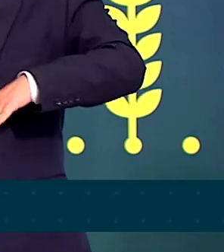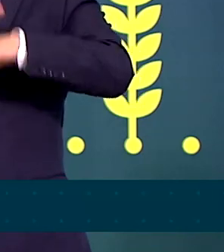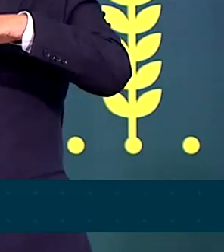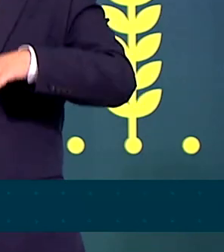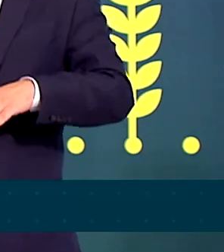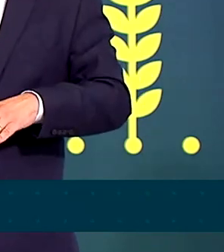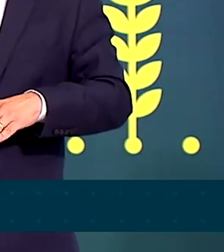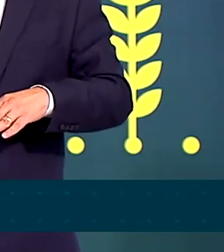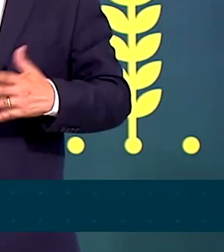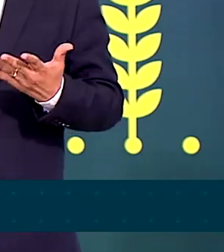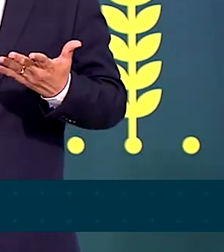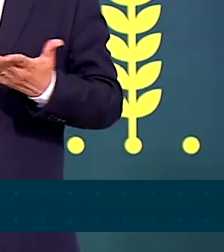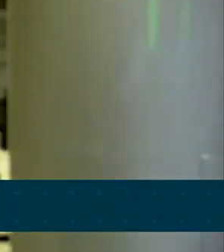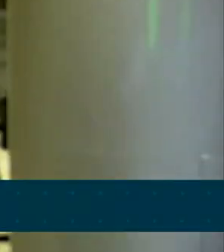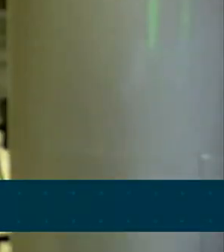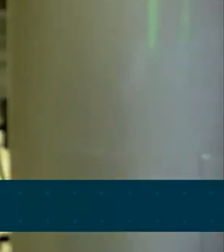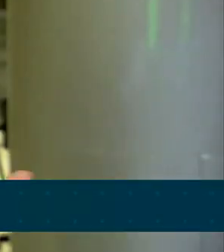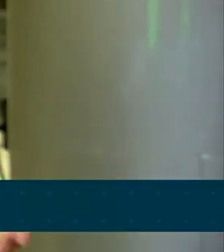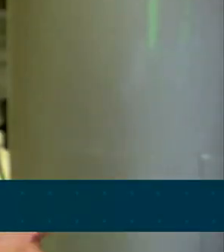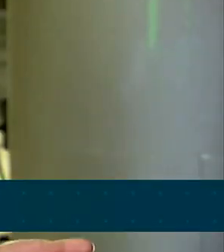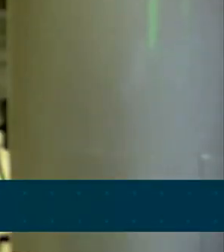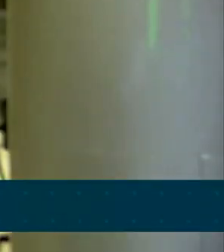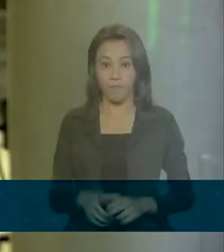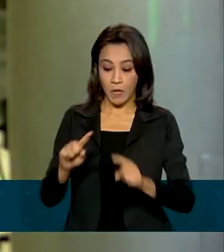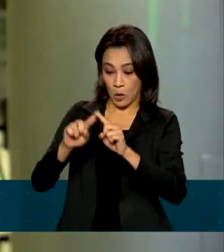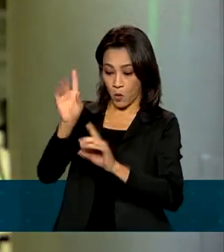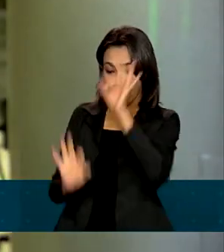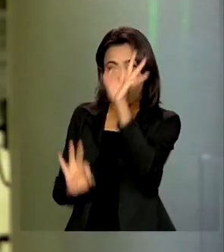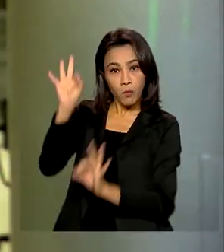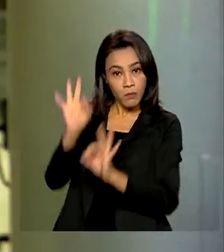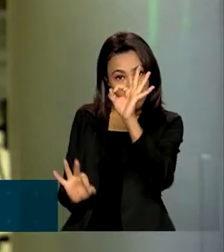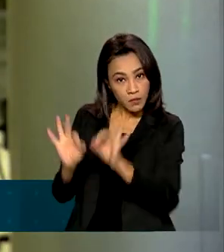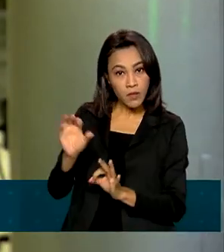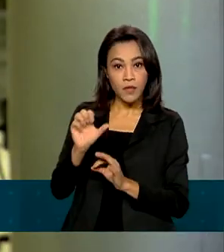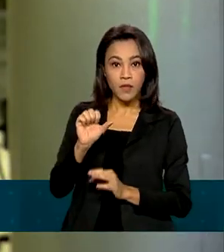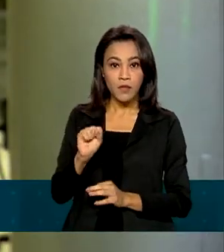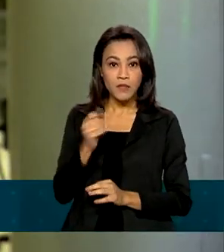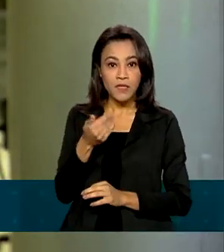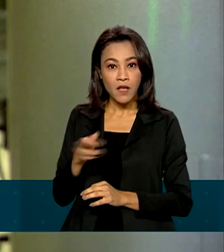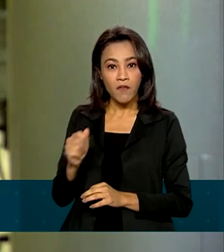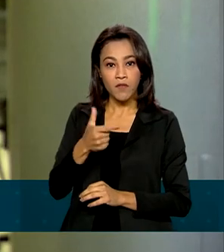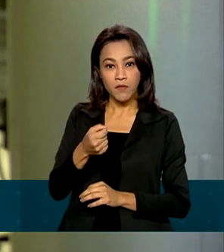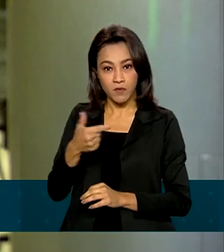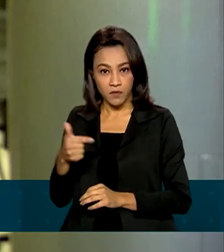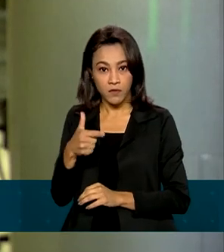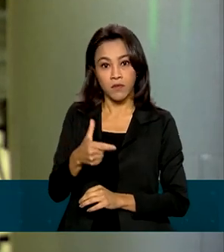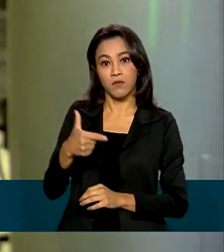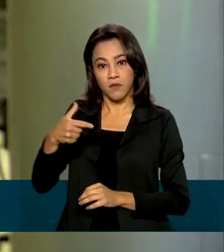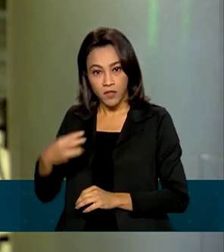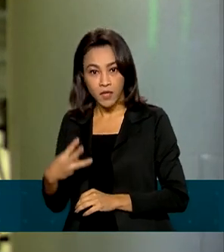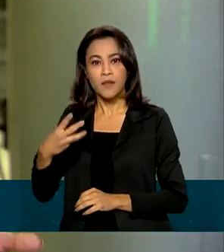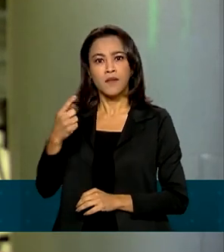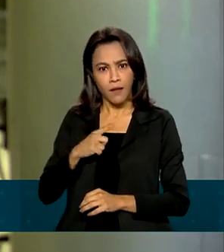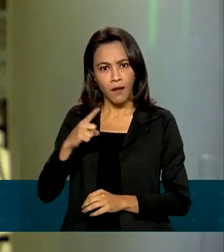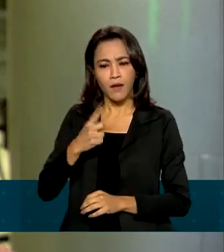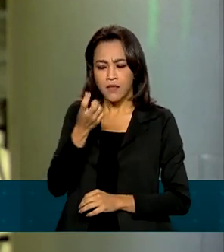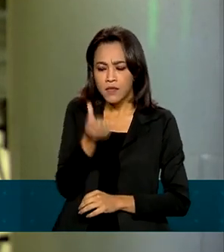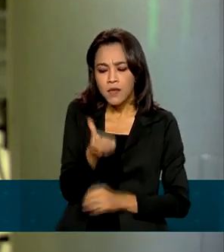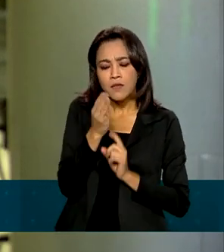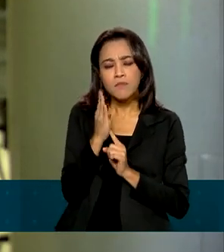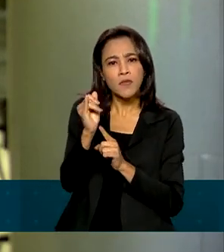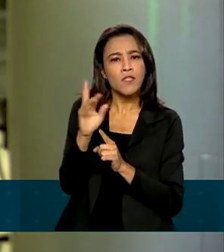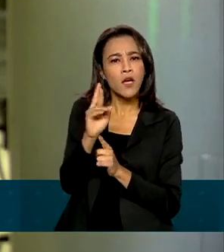safra brasileira de grãos da história. O Plano Safra 2022-2023 destina ainda 6 bilhões de reais